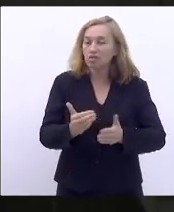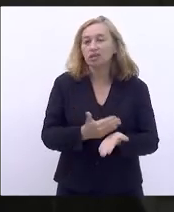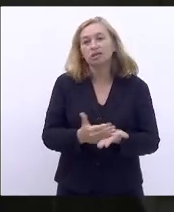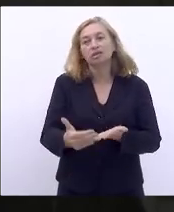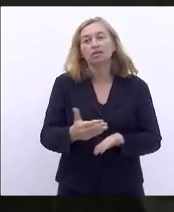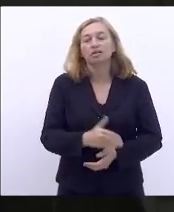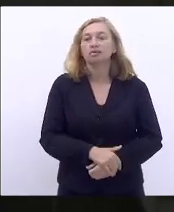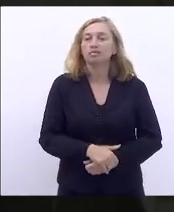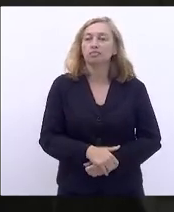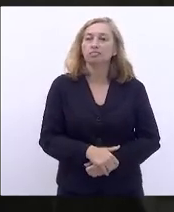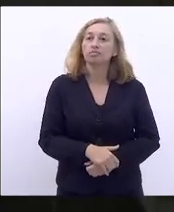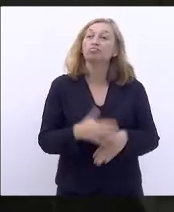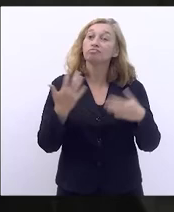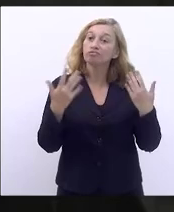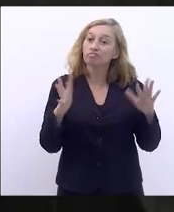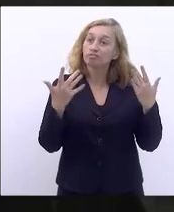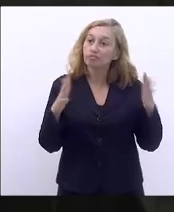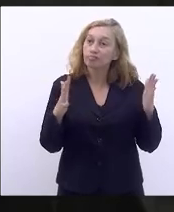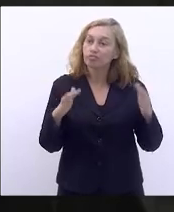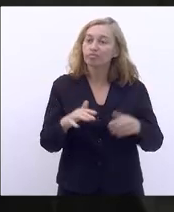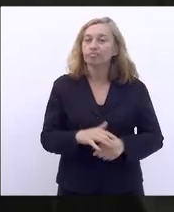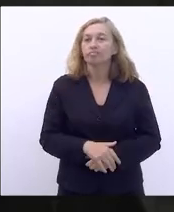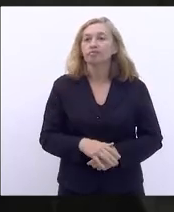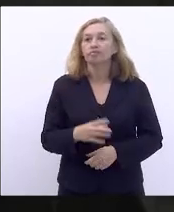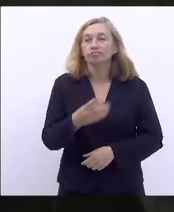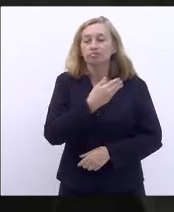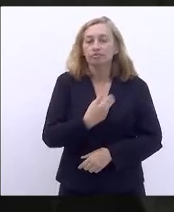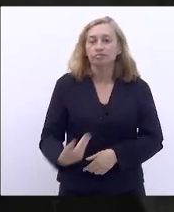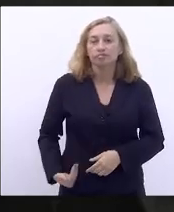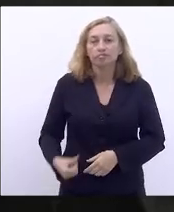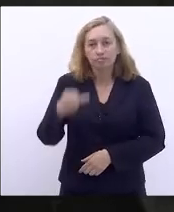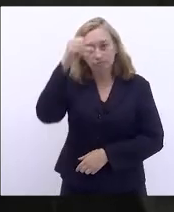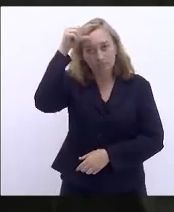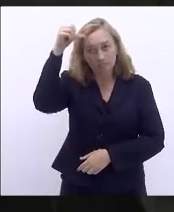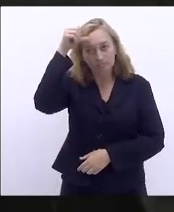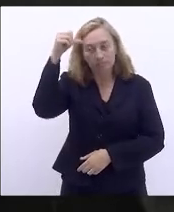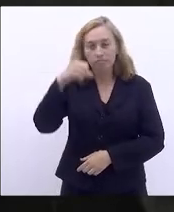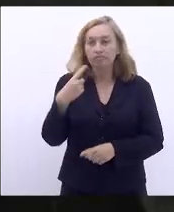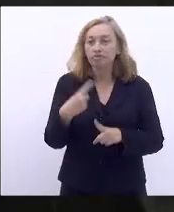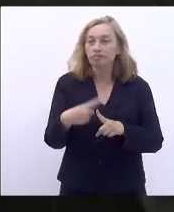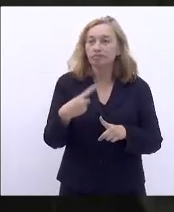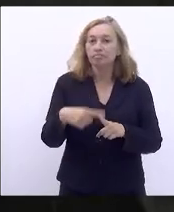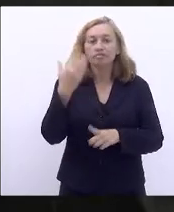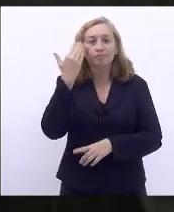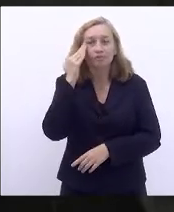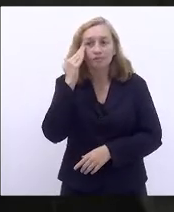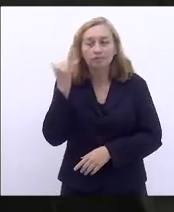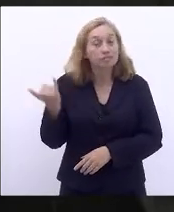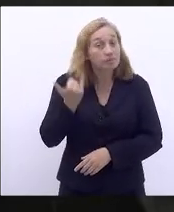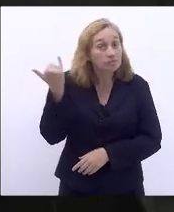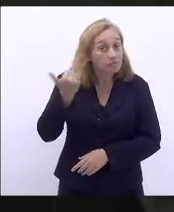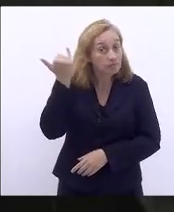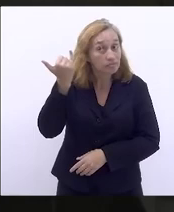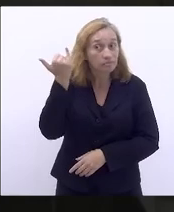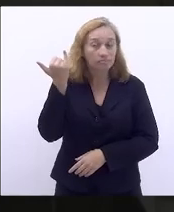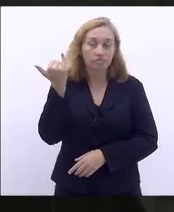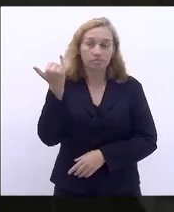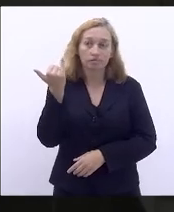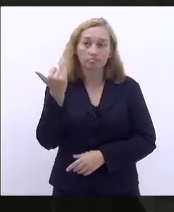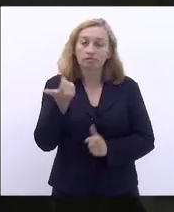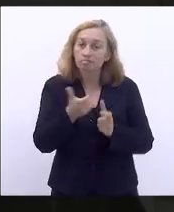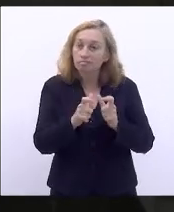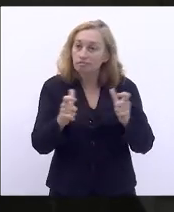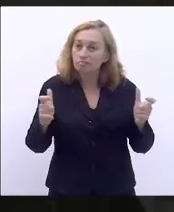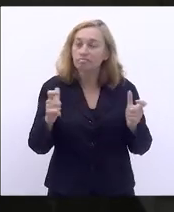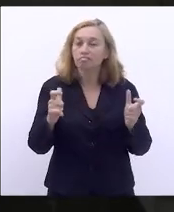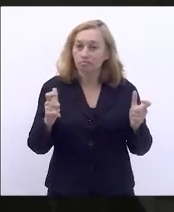inicial. E parabenizar, não é, o governador Cláudio Castro, porque, compreendendo a importância, o tamanho